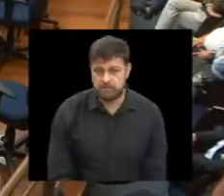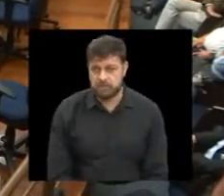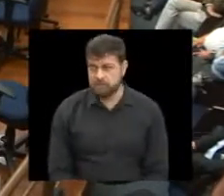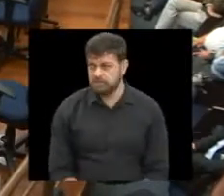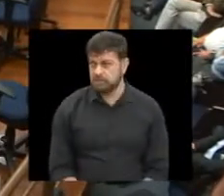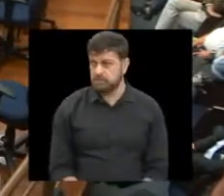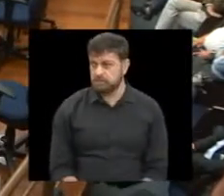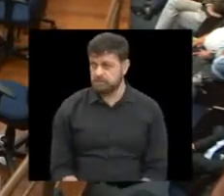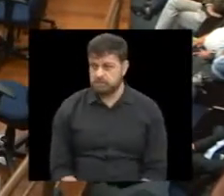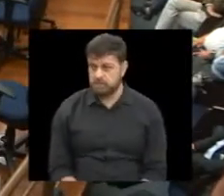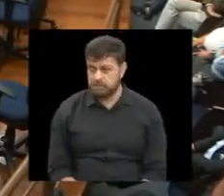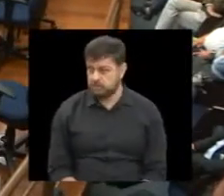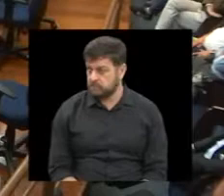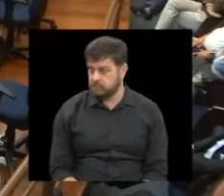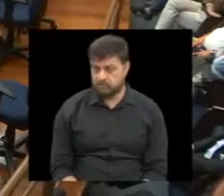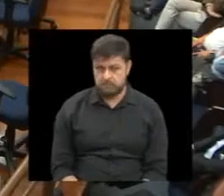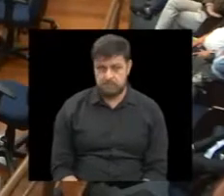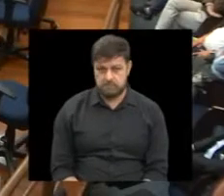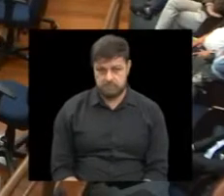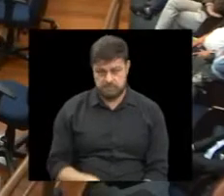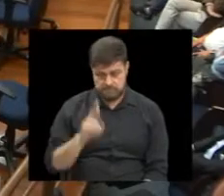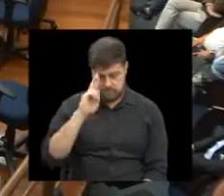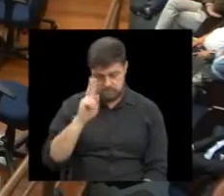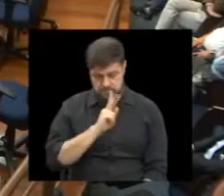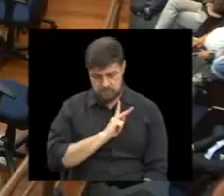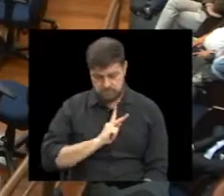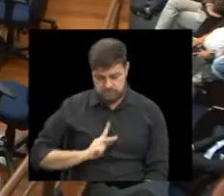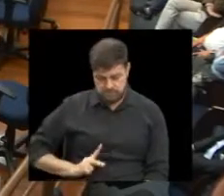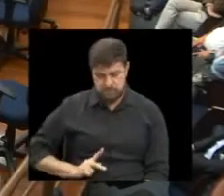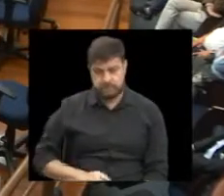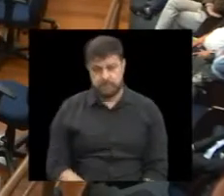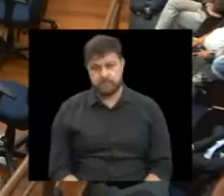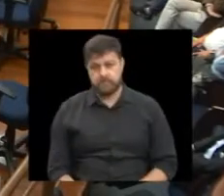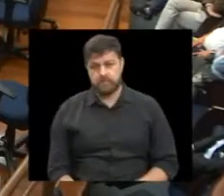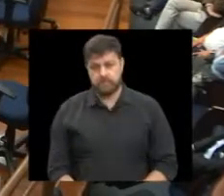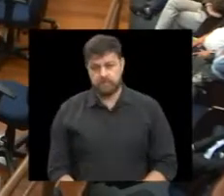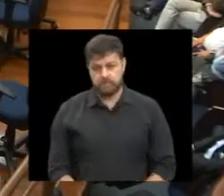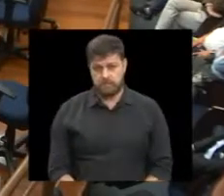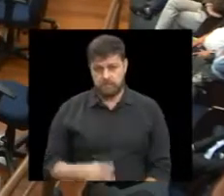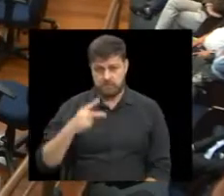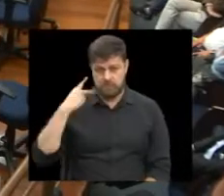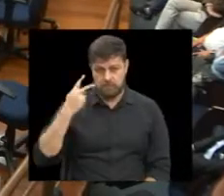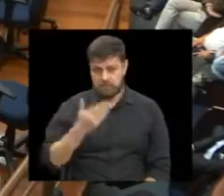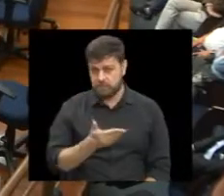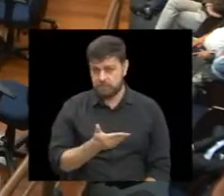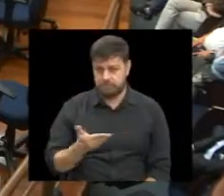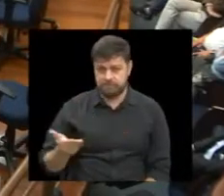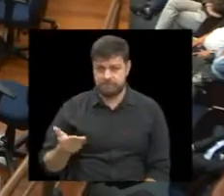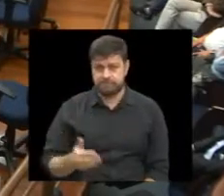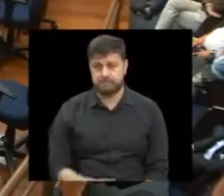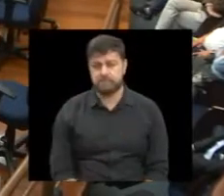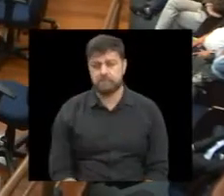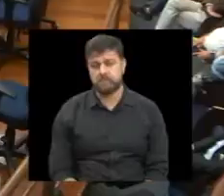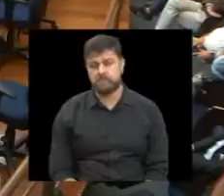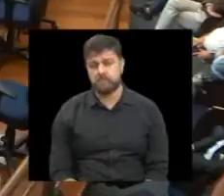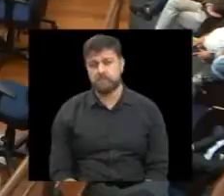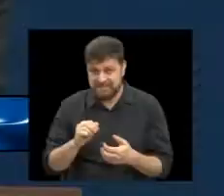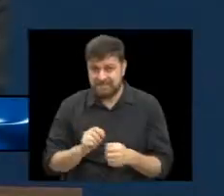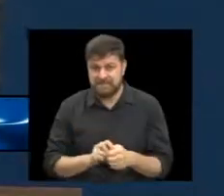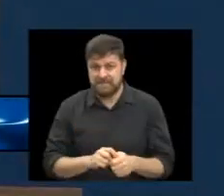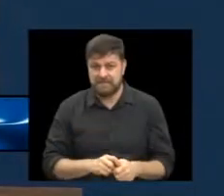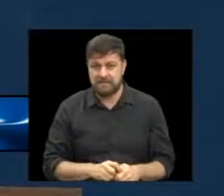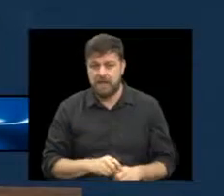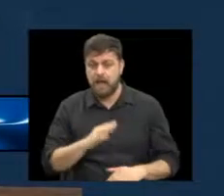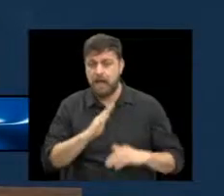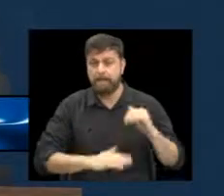parlamentares, das quais 57 foram aprovadas, além de uma subemenda. Neste momento em que é analisada a legalidade do